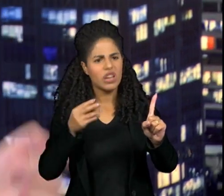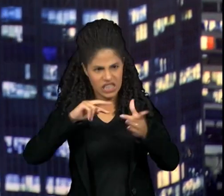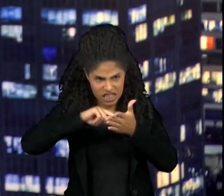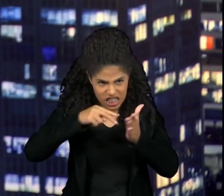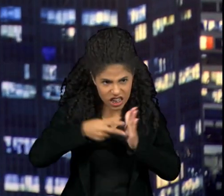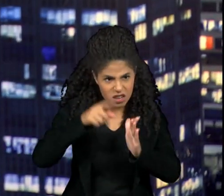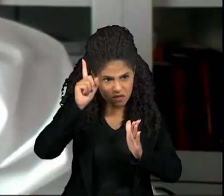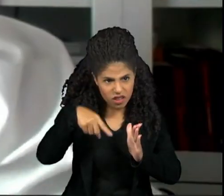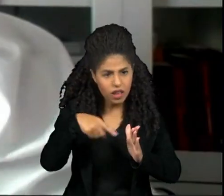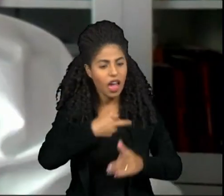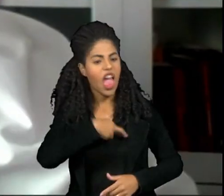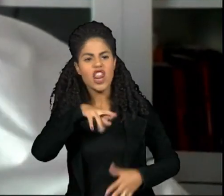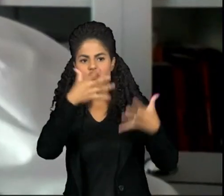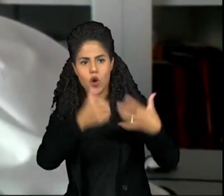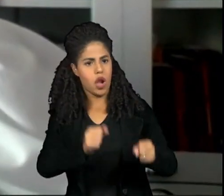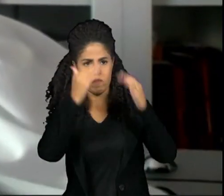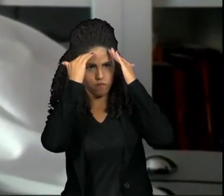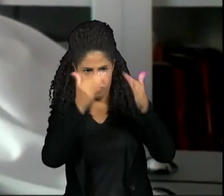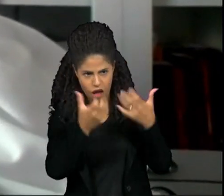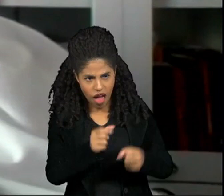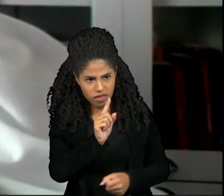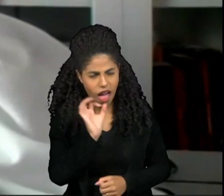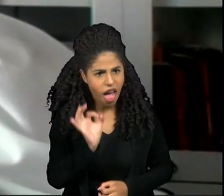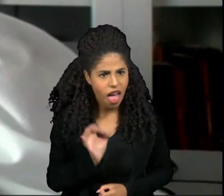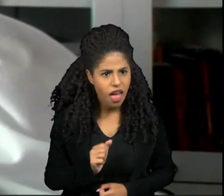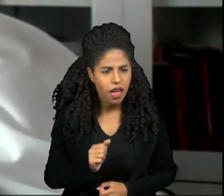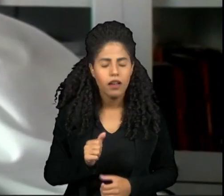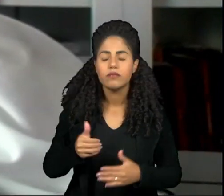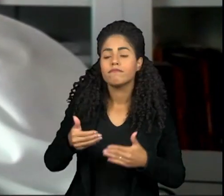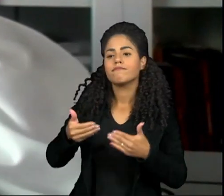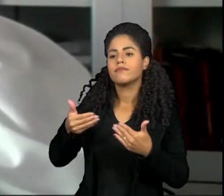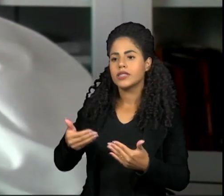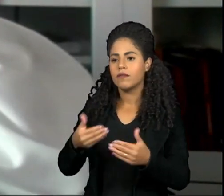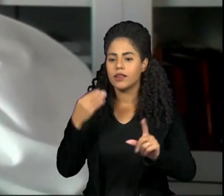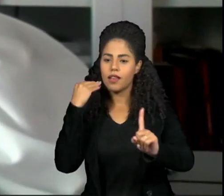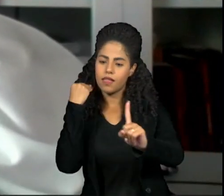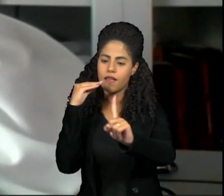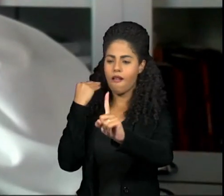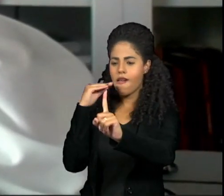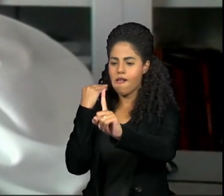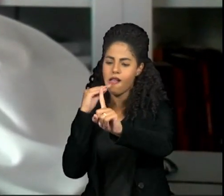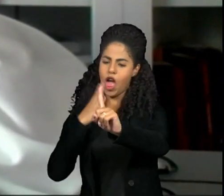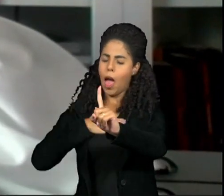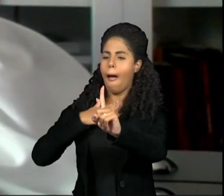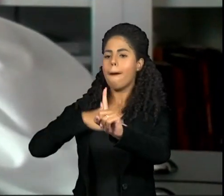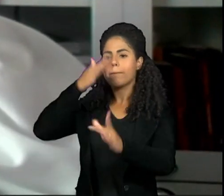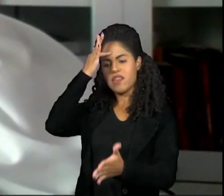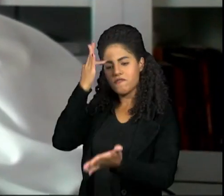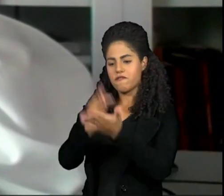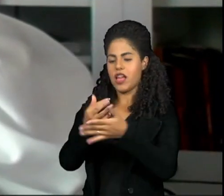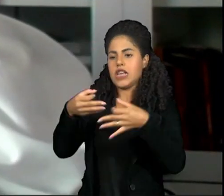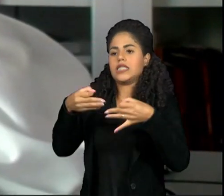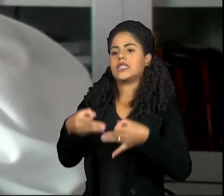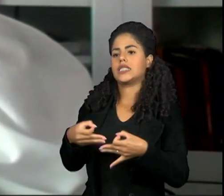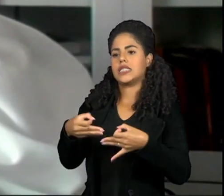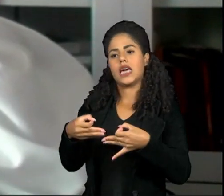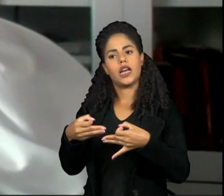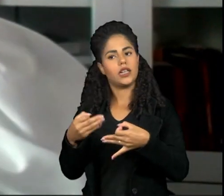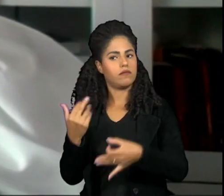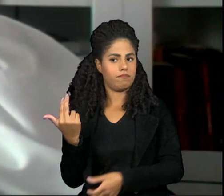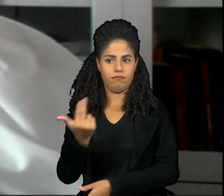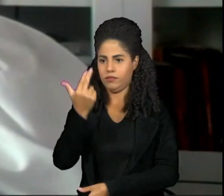religiosa, Milene? Essa conduta de tentar convencer o outro de que a sua fé é a correta é o chamado